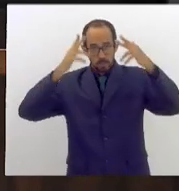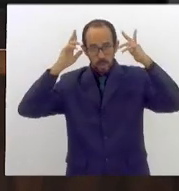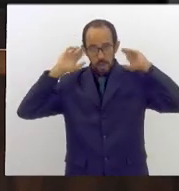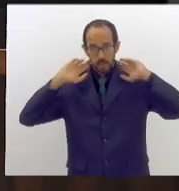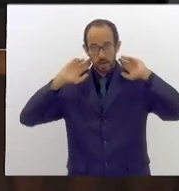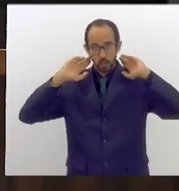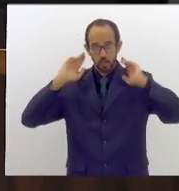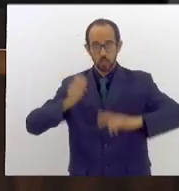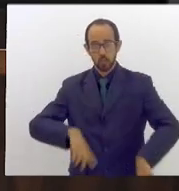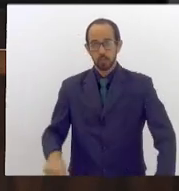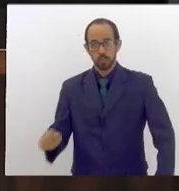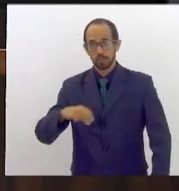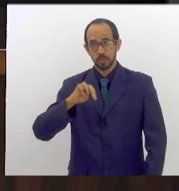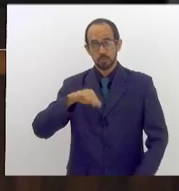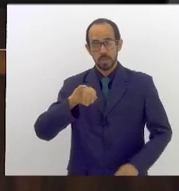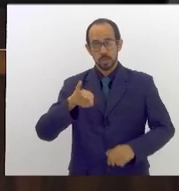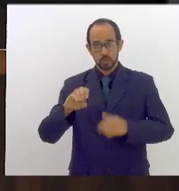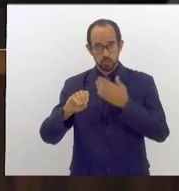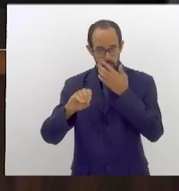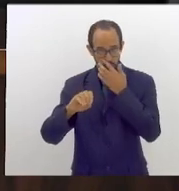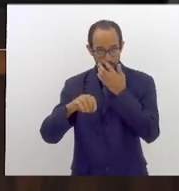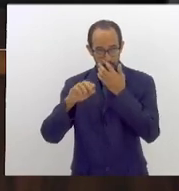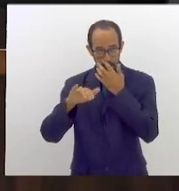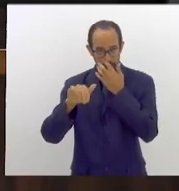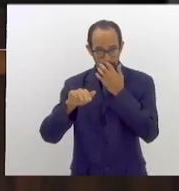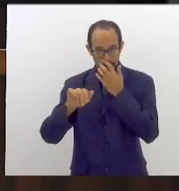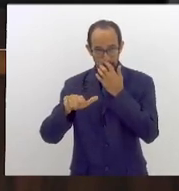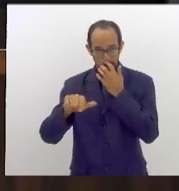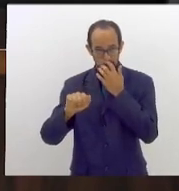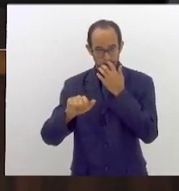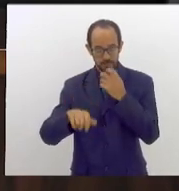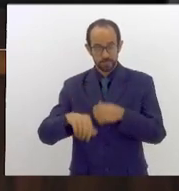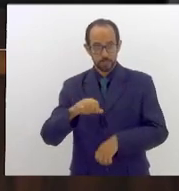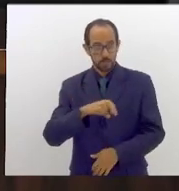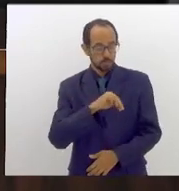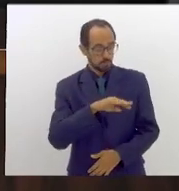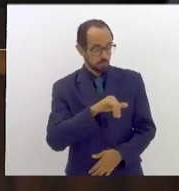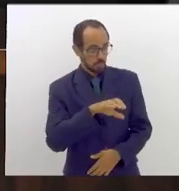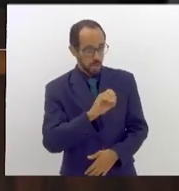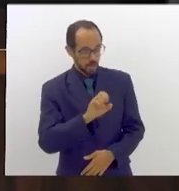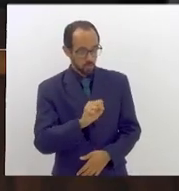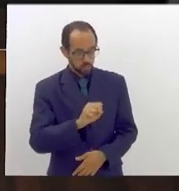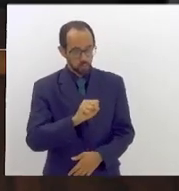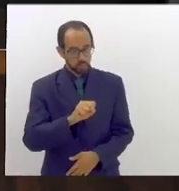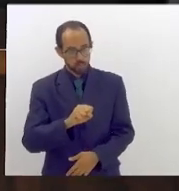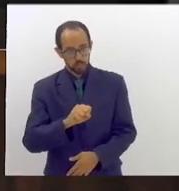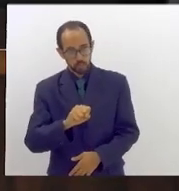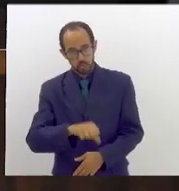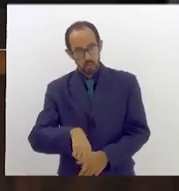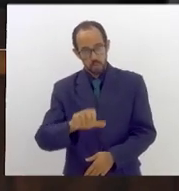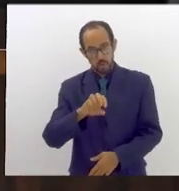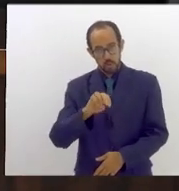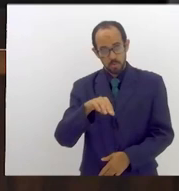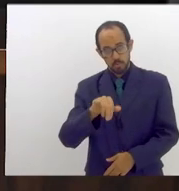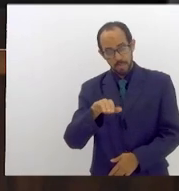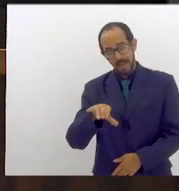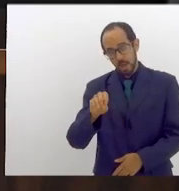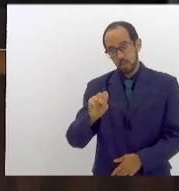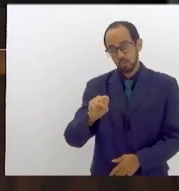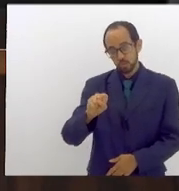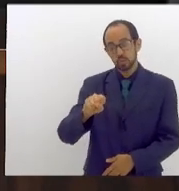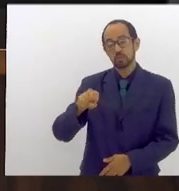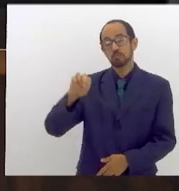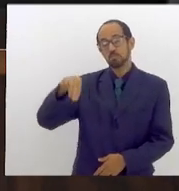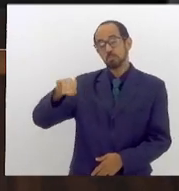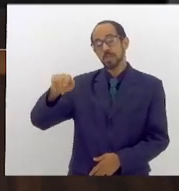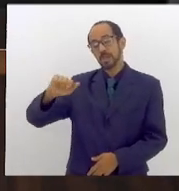tá do Márcio canela Deputado Marcos Abraão Deputado Marcos Miller